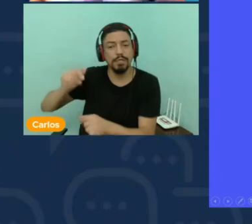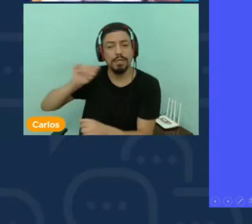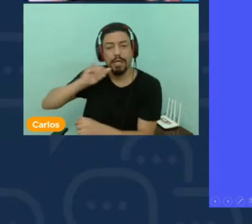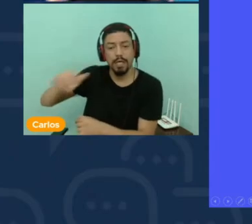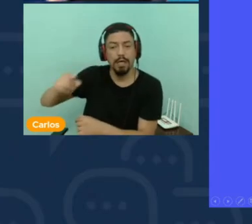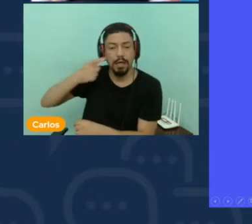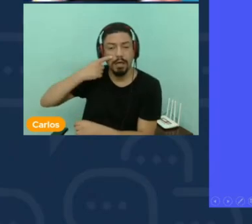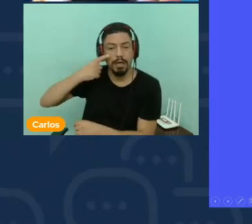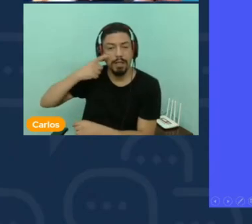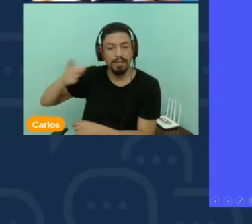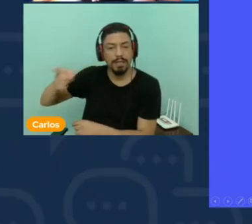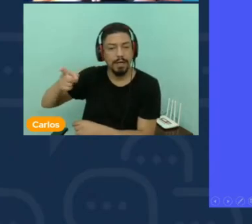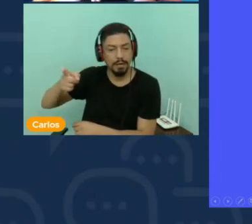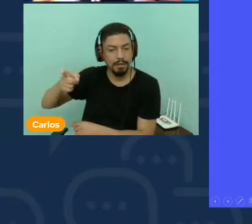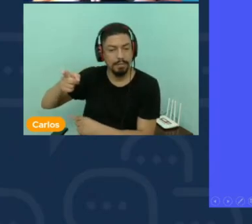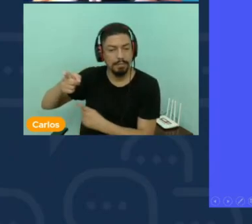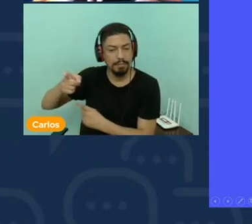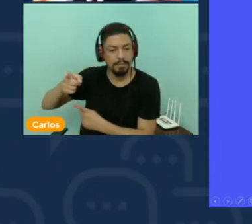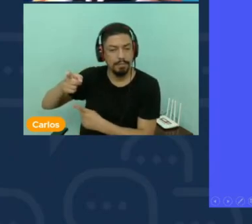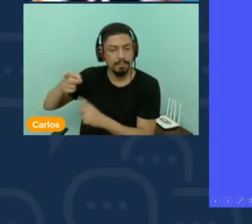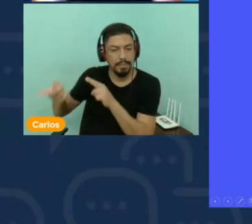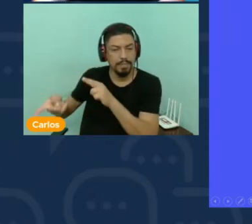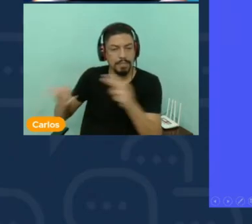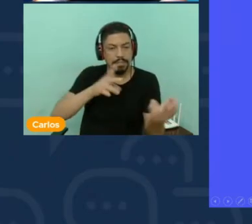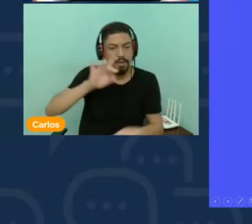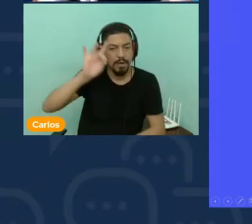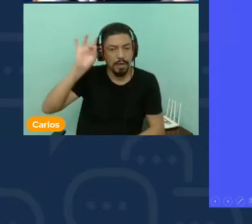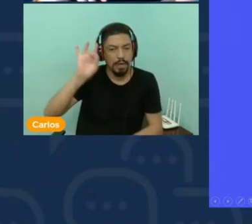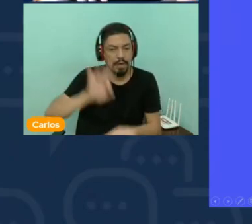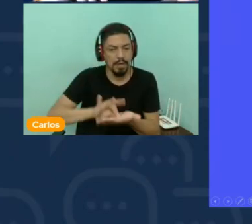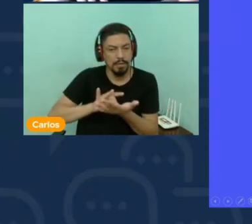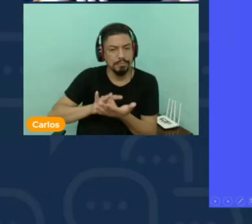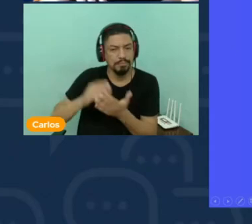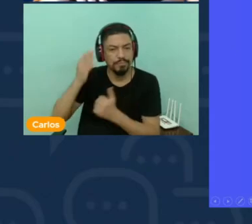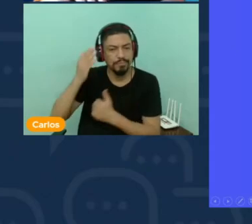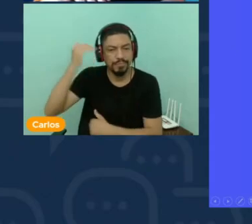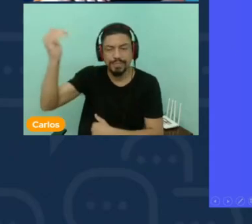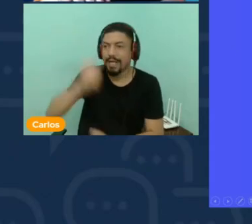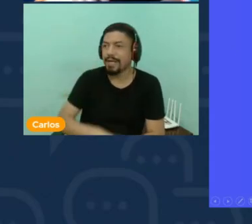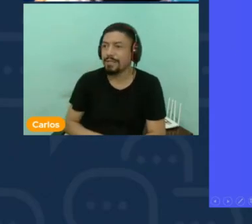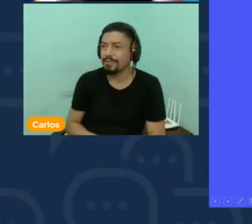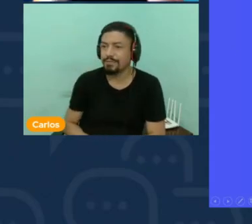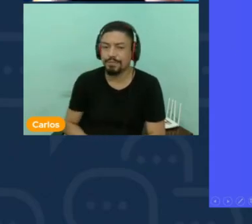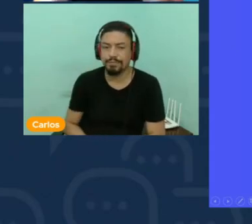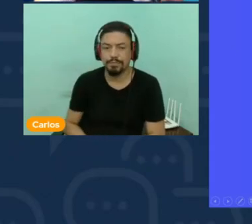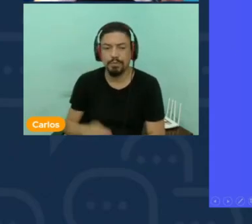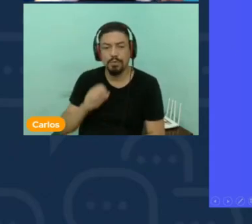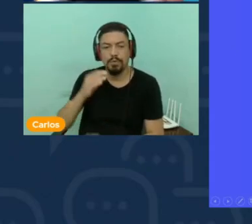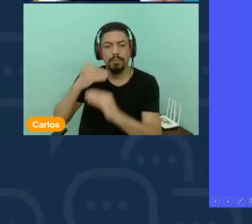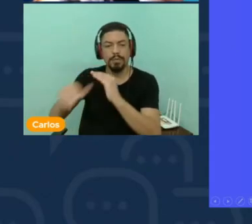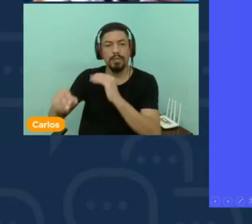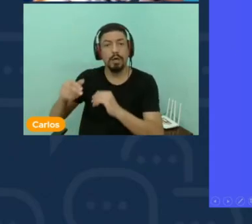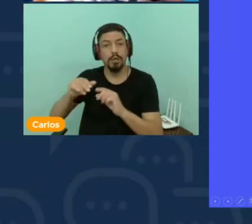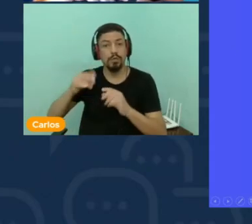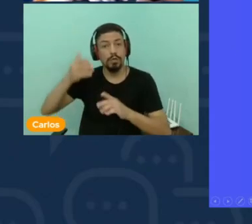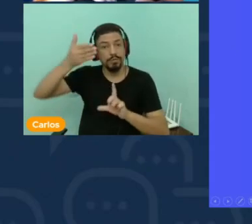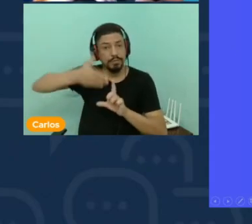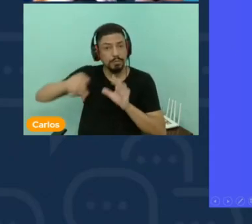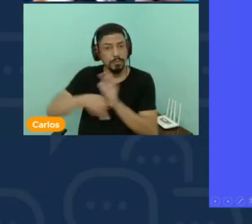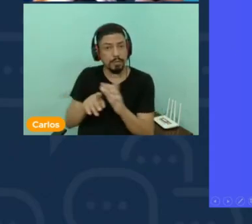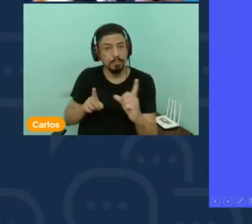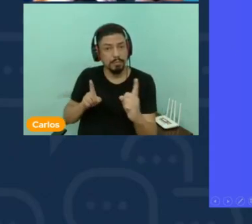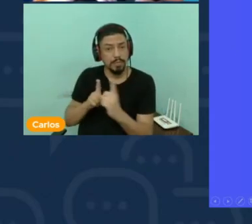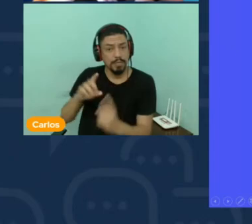olha, transação realizada com sucesso. Ou mandar uma notificação para o cliente, pedido cadastrado